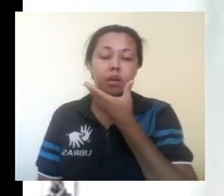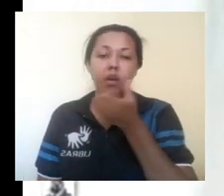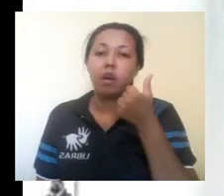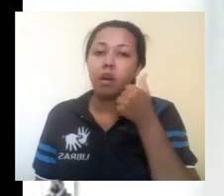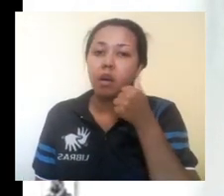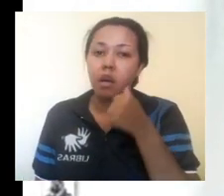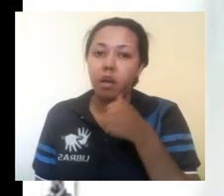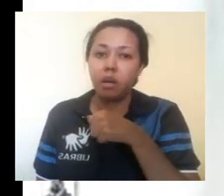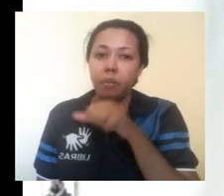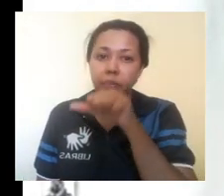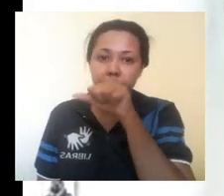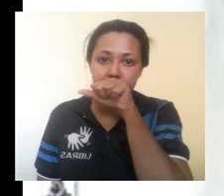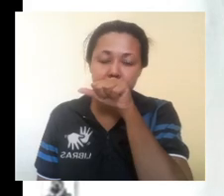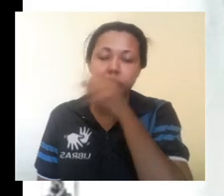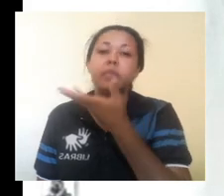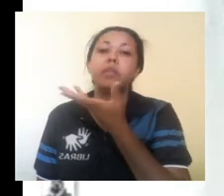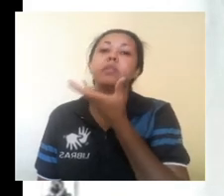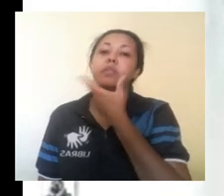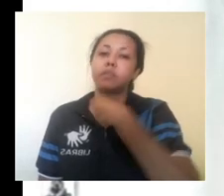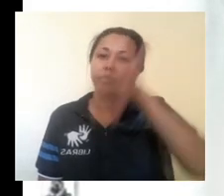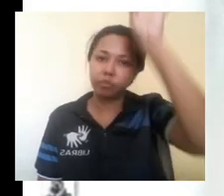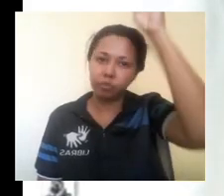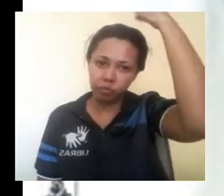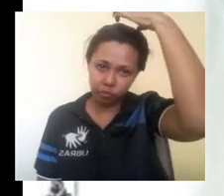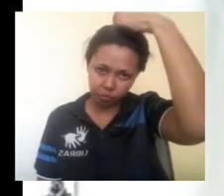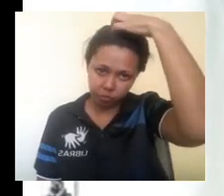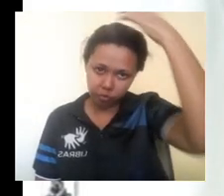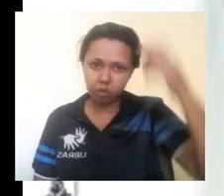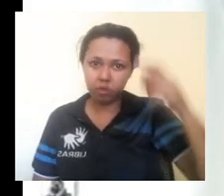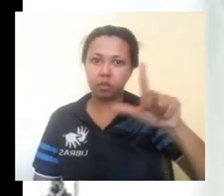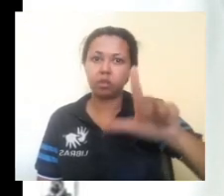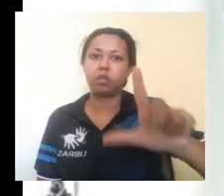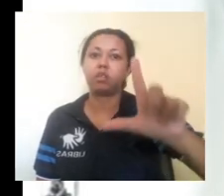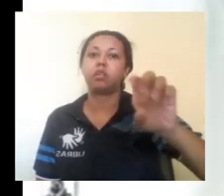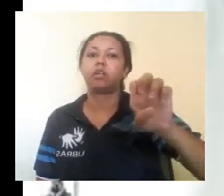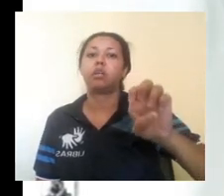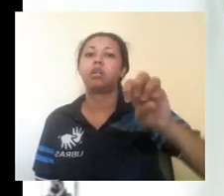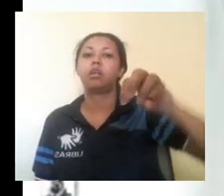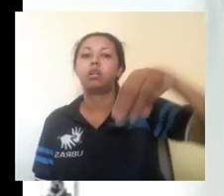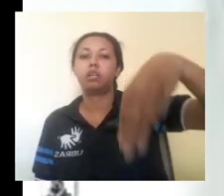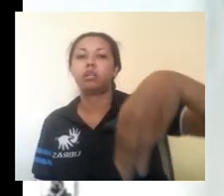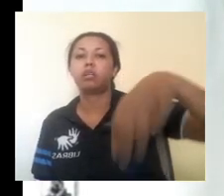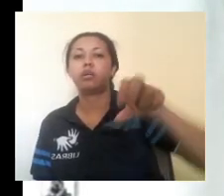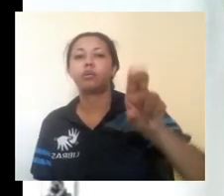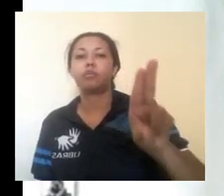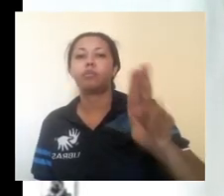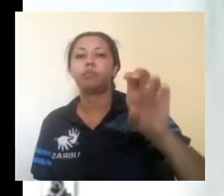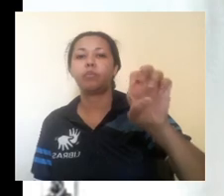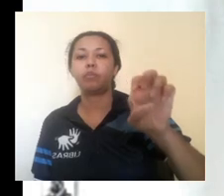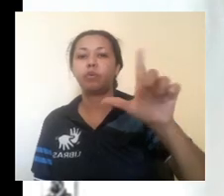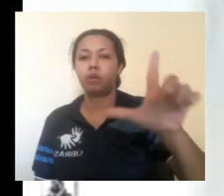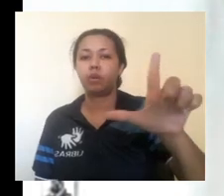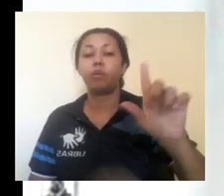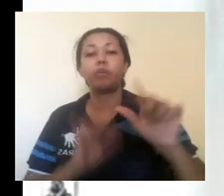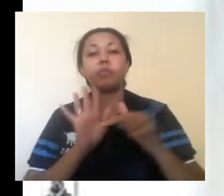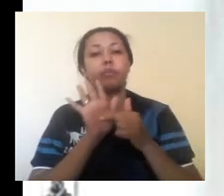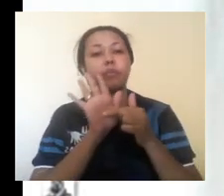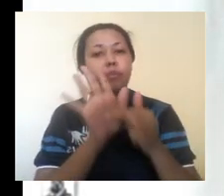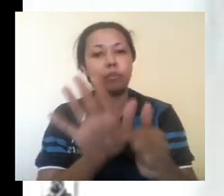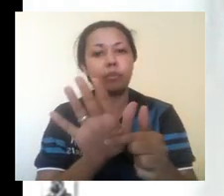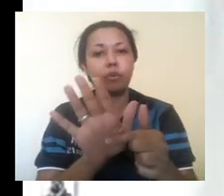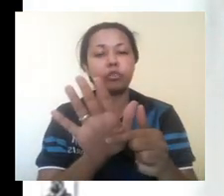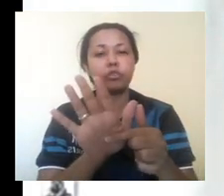das viúvas. E aqui a gente pode falar de uma viúva, que ela era viúva e mãe solo, a viúva de Serepta, né?